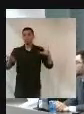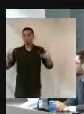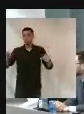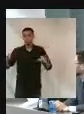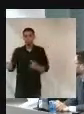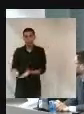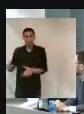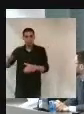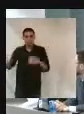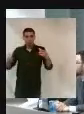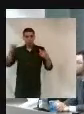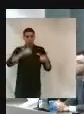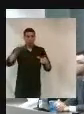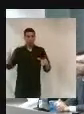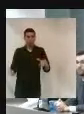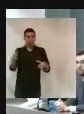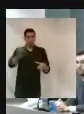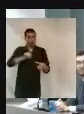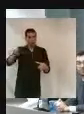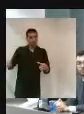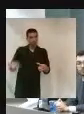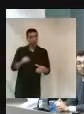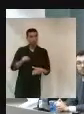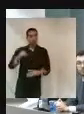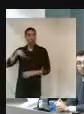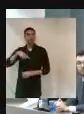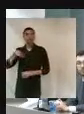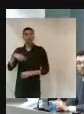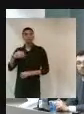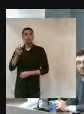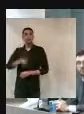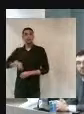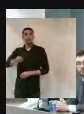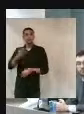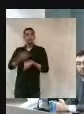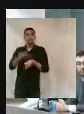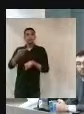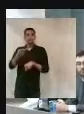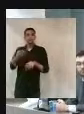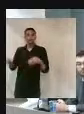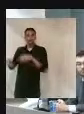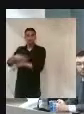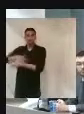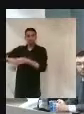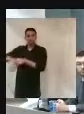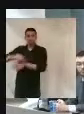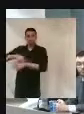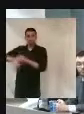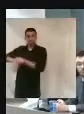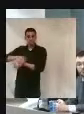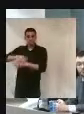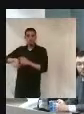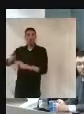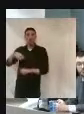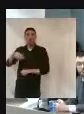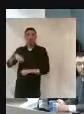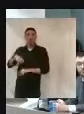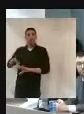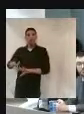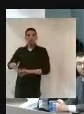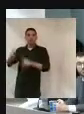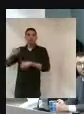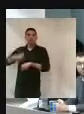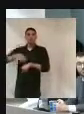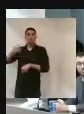melhora da propriedade mecânica do concreto. Tá? Pode passar, por favor?